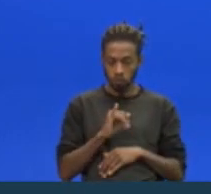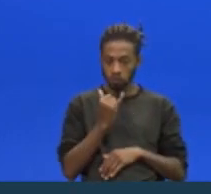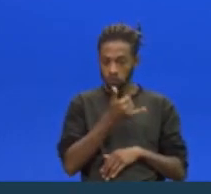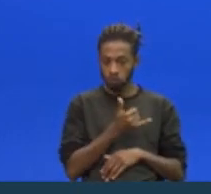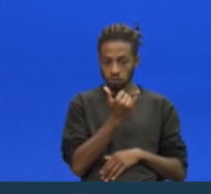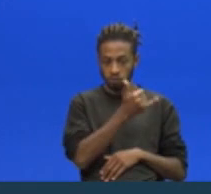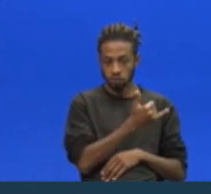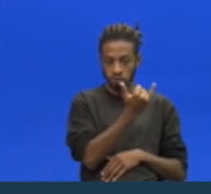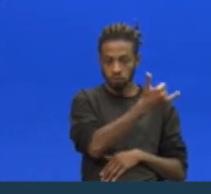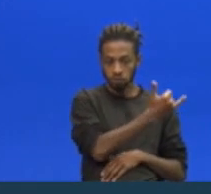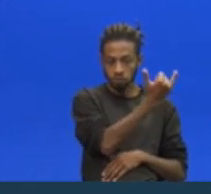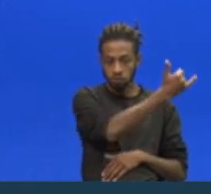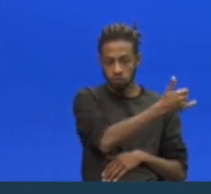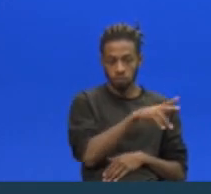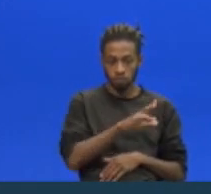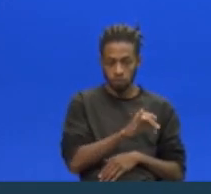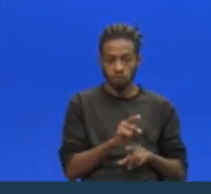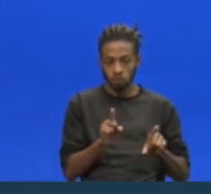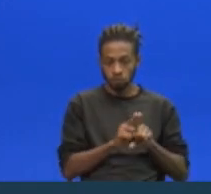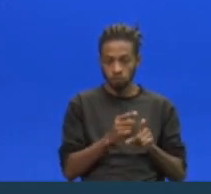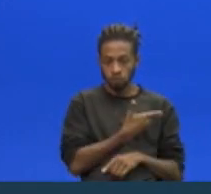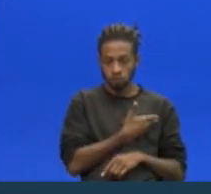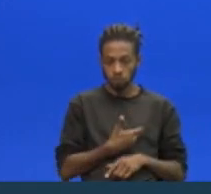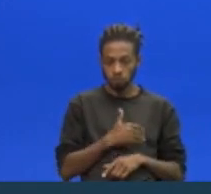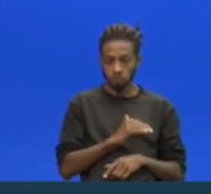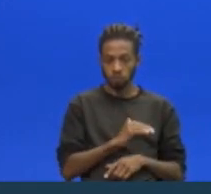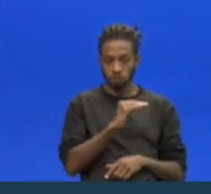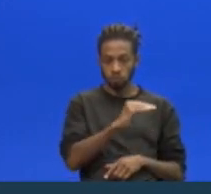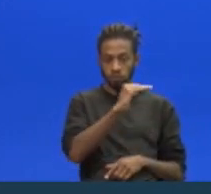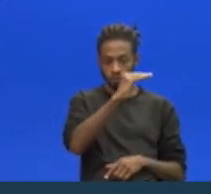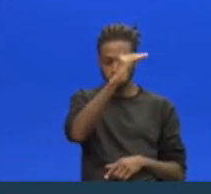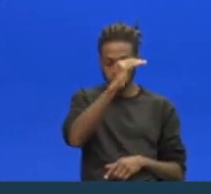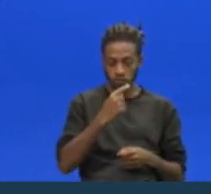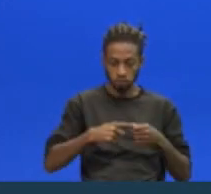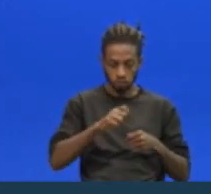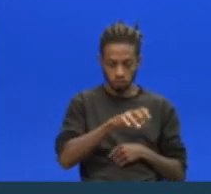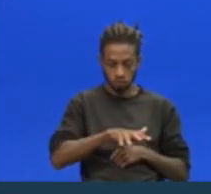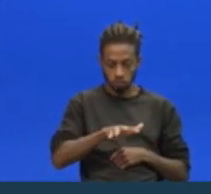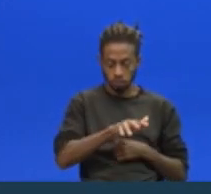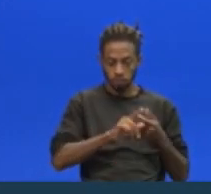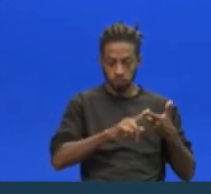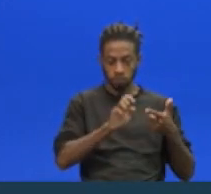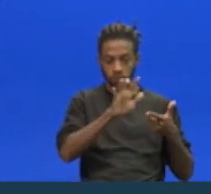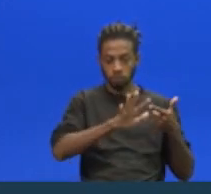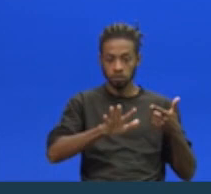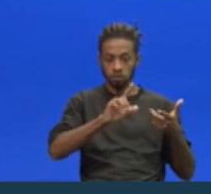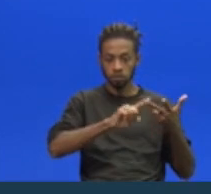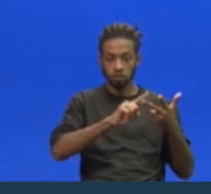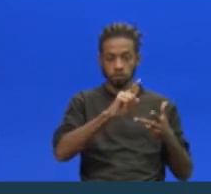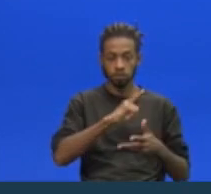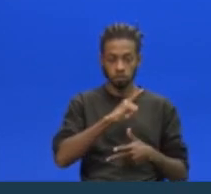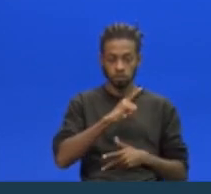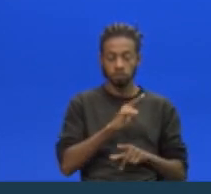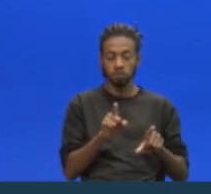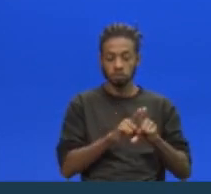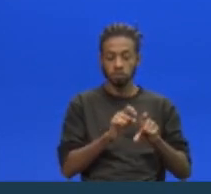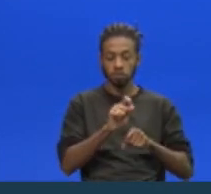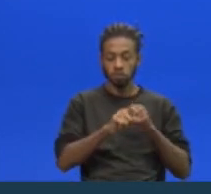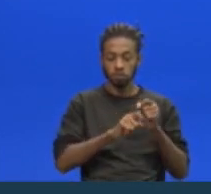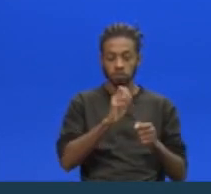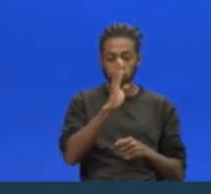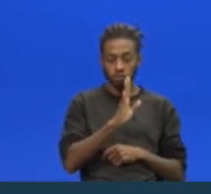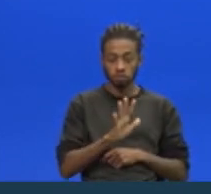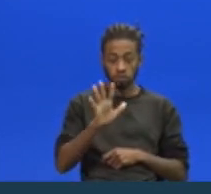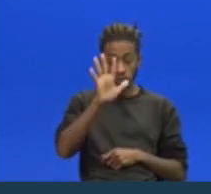várias esferas, né, governamentais, tanto a nível municipal e estadual, como, então,